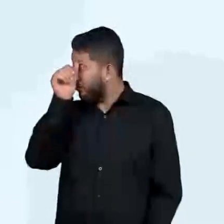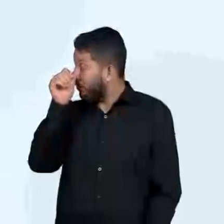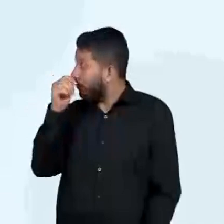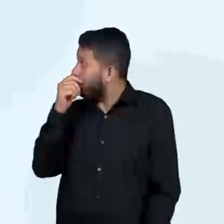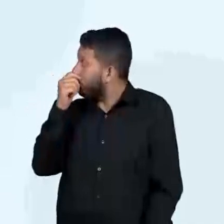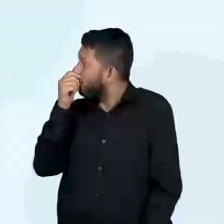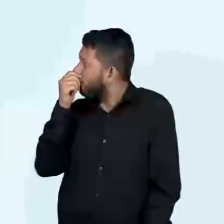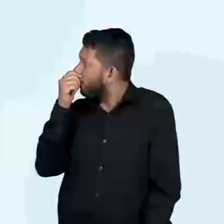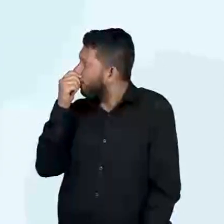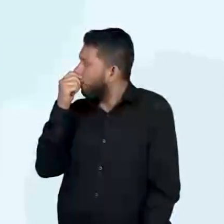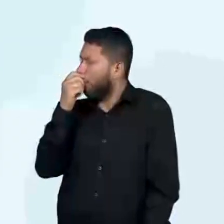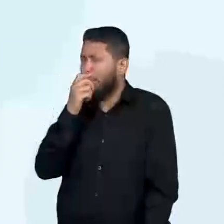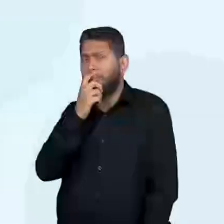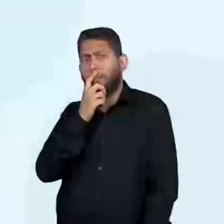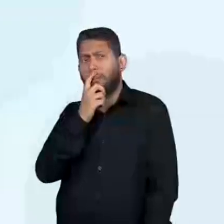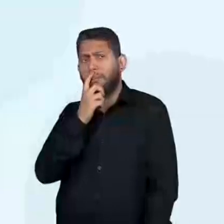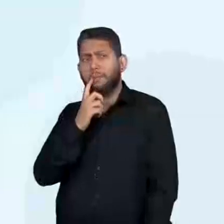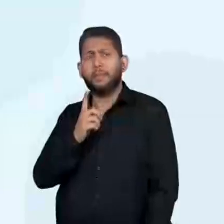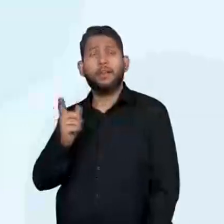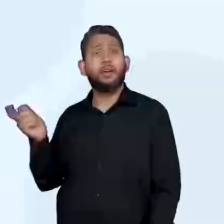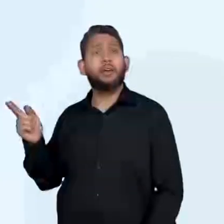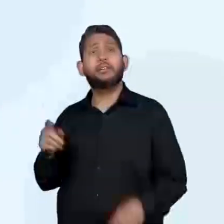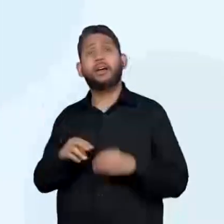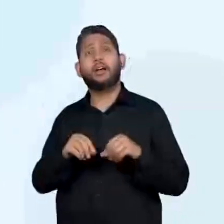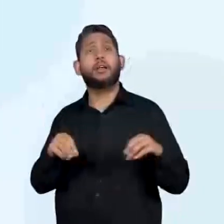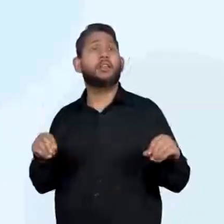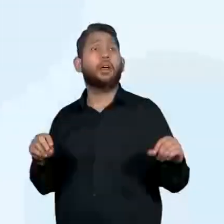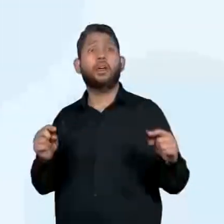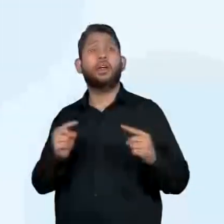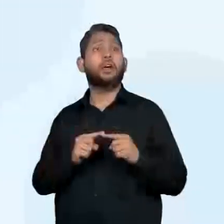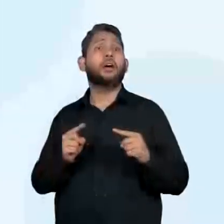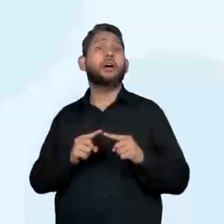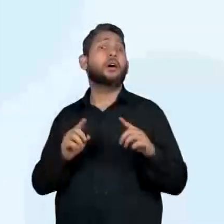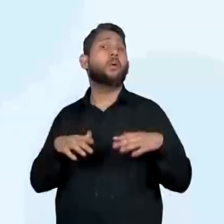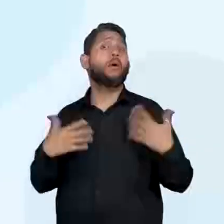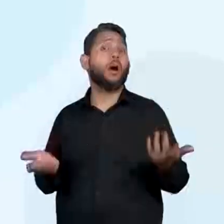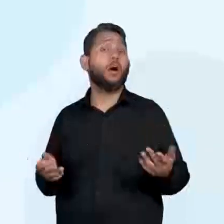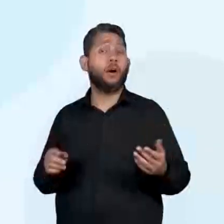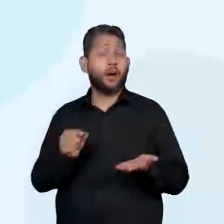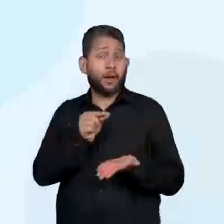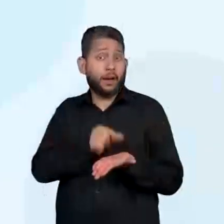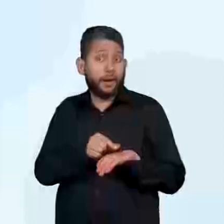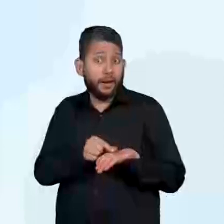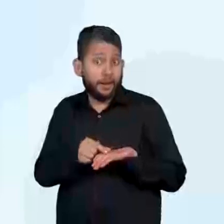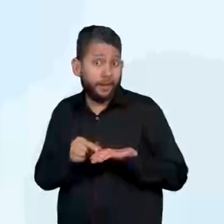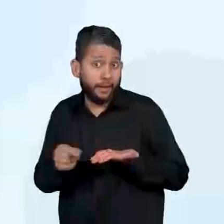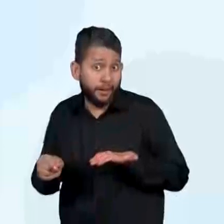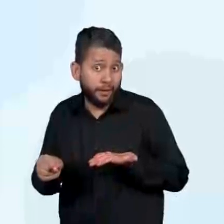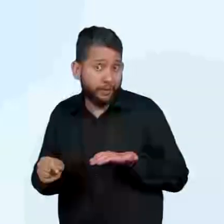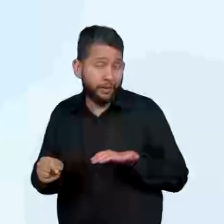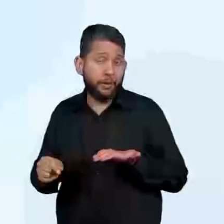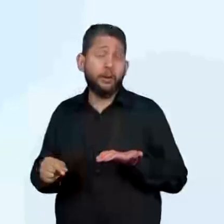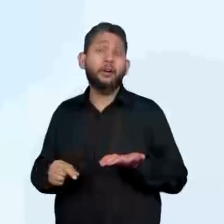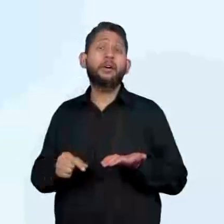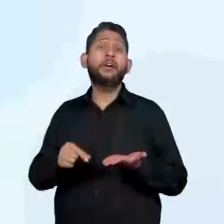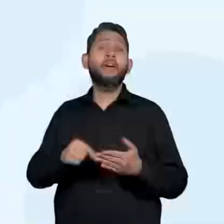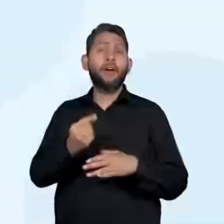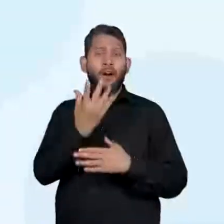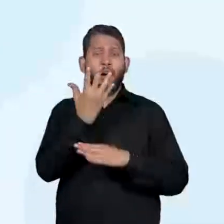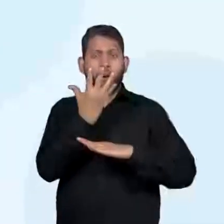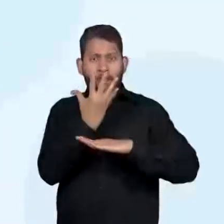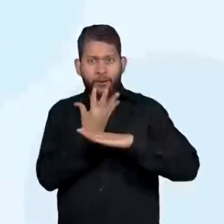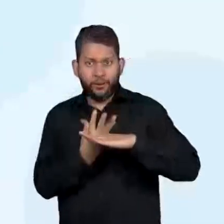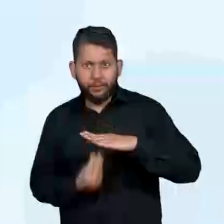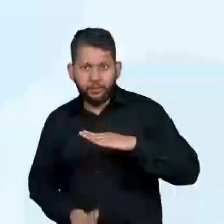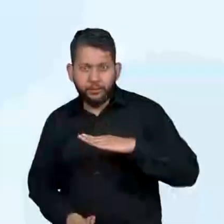que aparece aí na tela, nessa imagem, vocês acham que é qual? O arenoso? É o solo poroso?